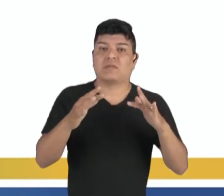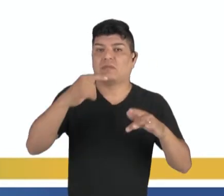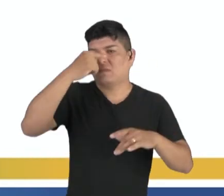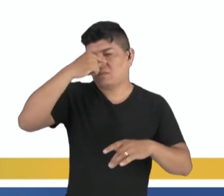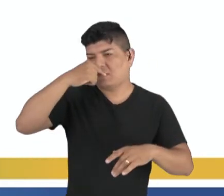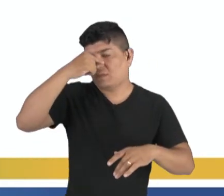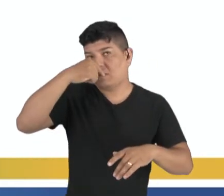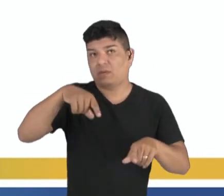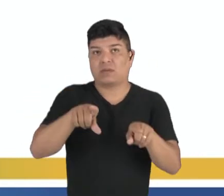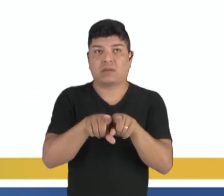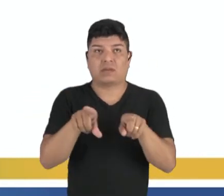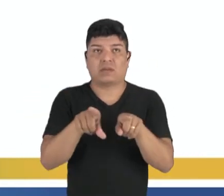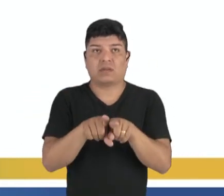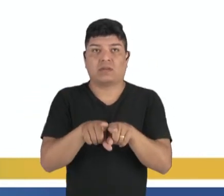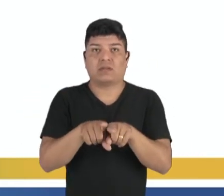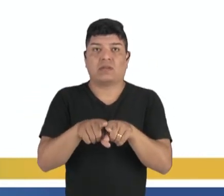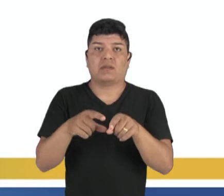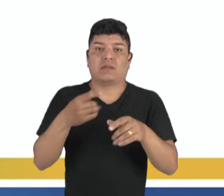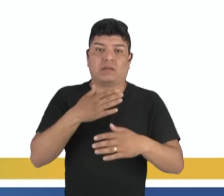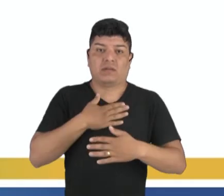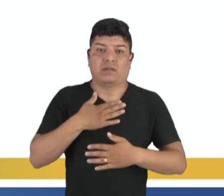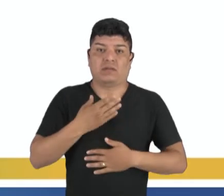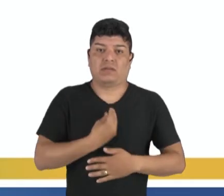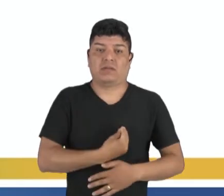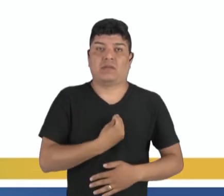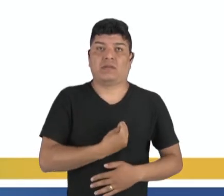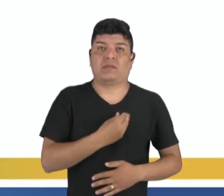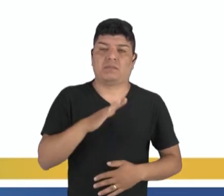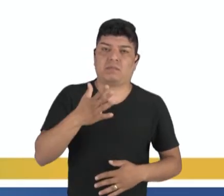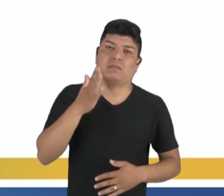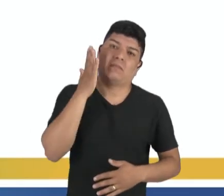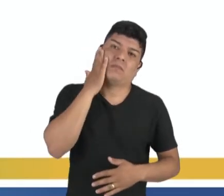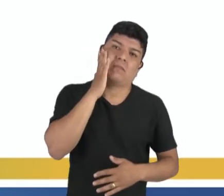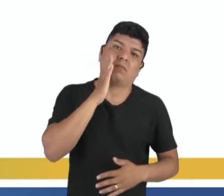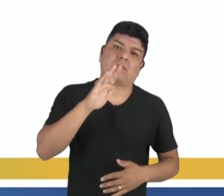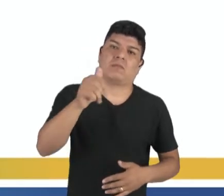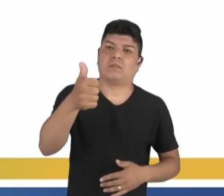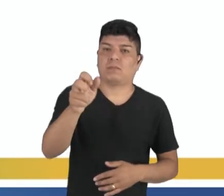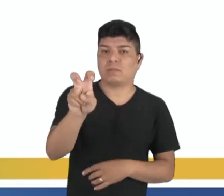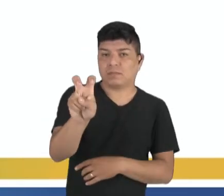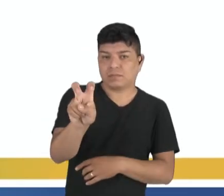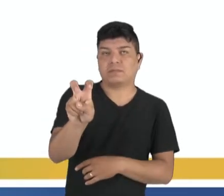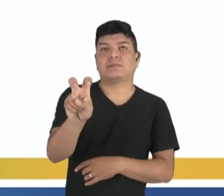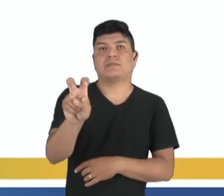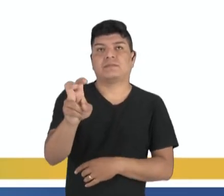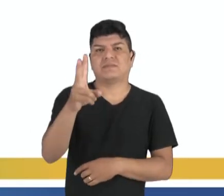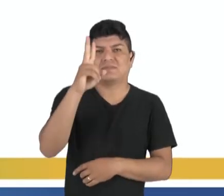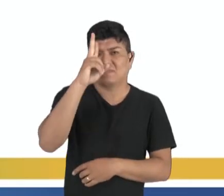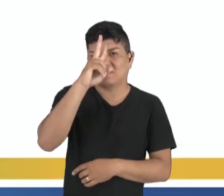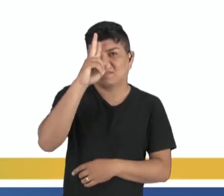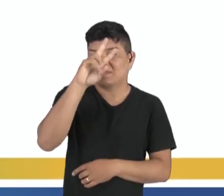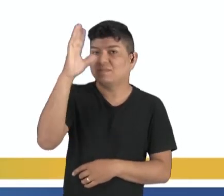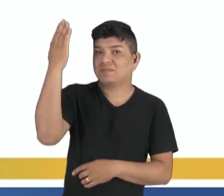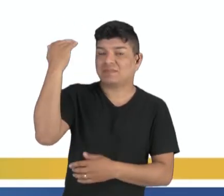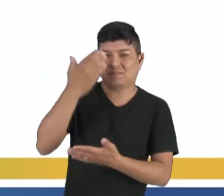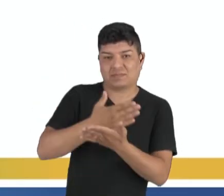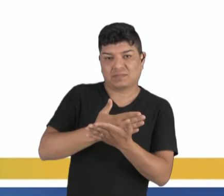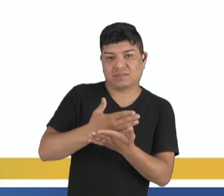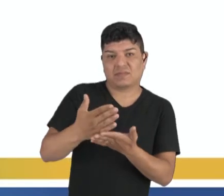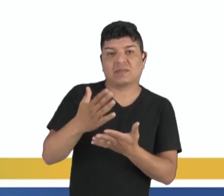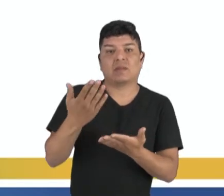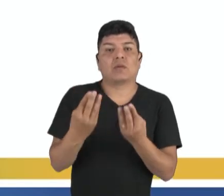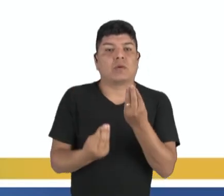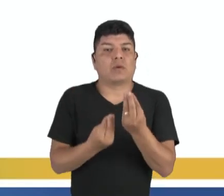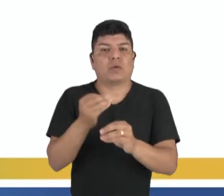espirro, e o período de incubação é de até 15 dias. Lembra que a gente falou lá no início como que era a estrutura